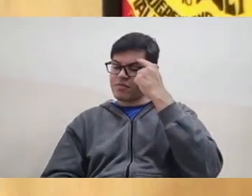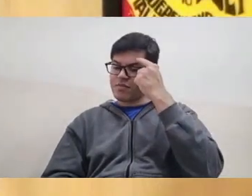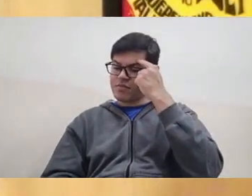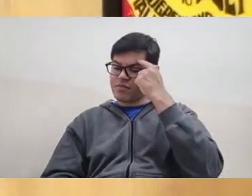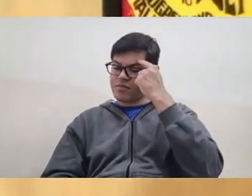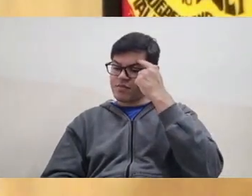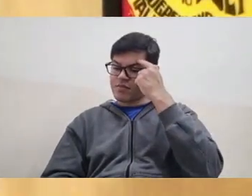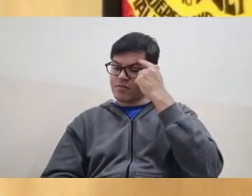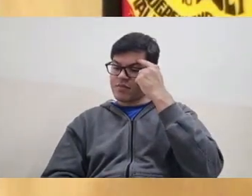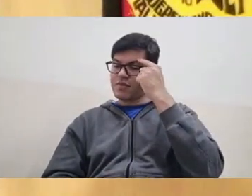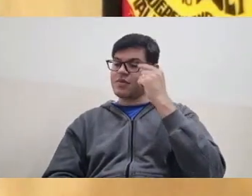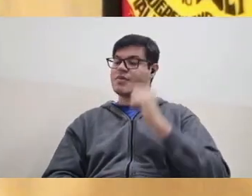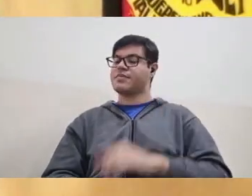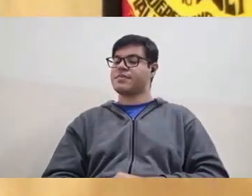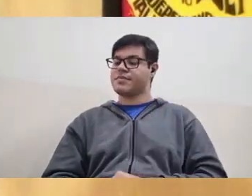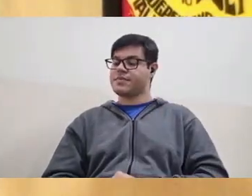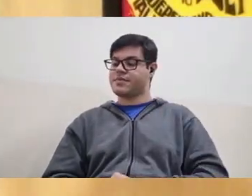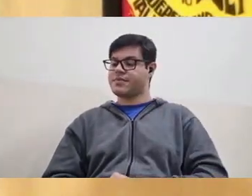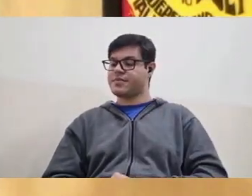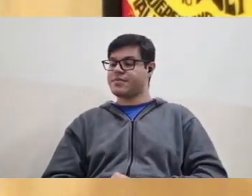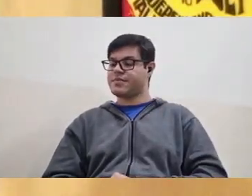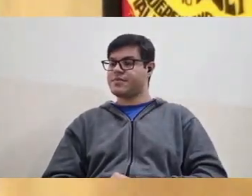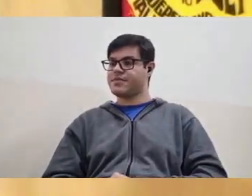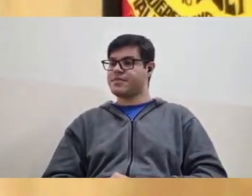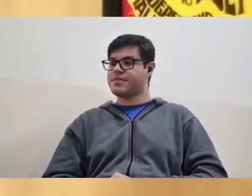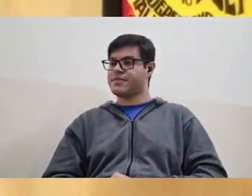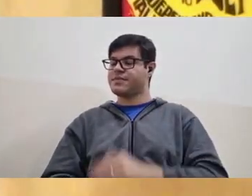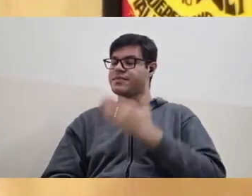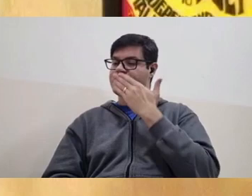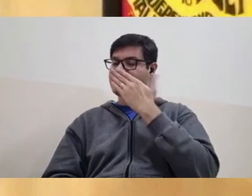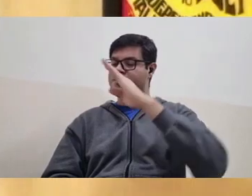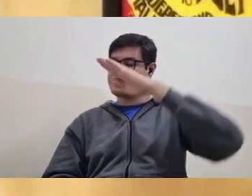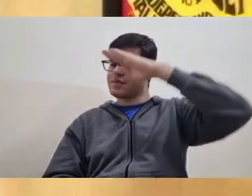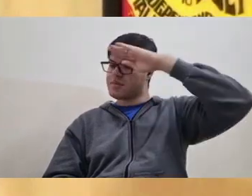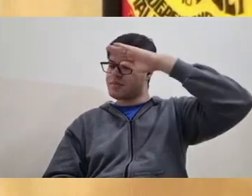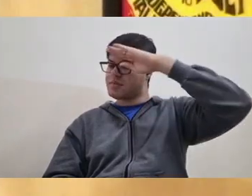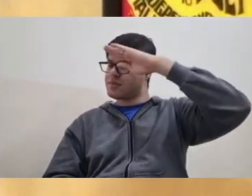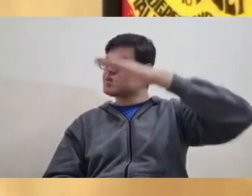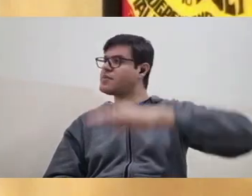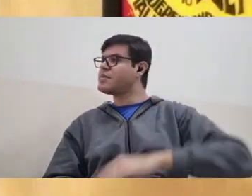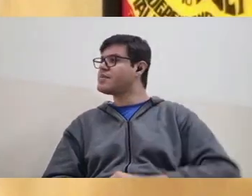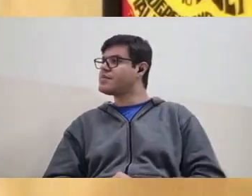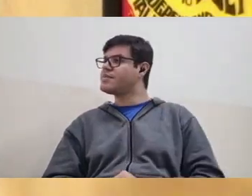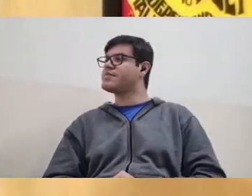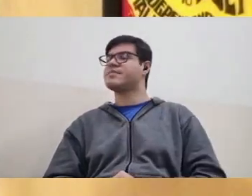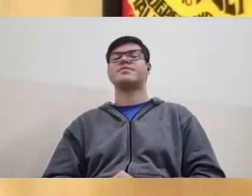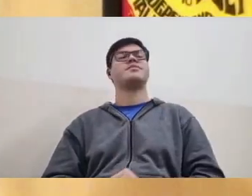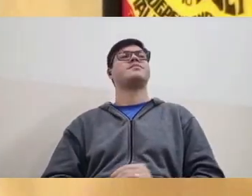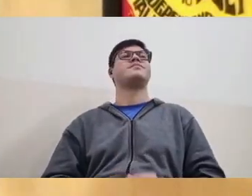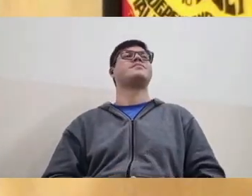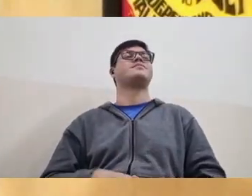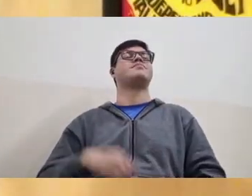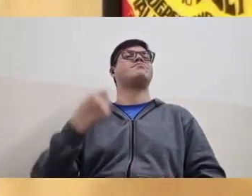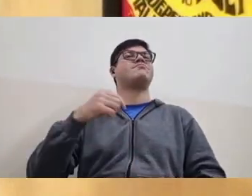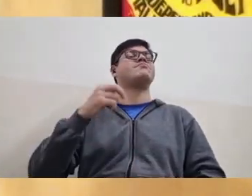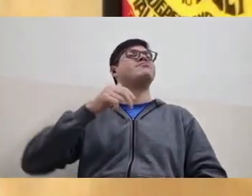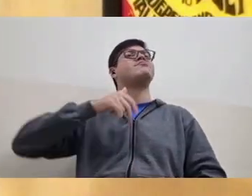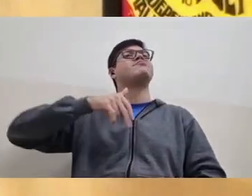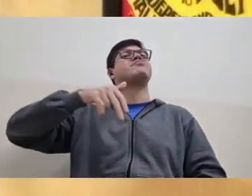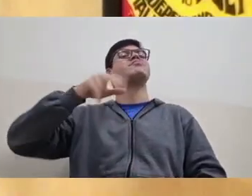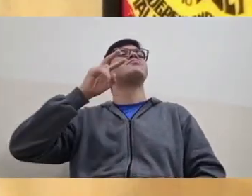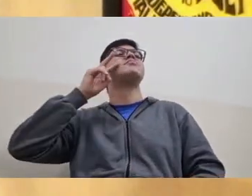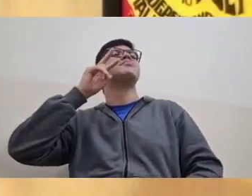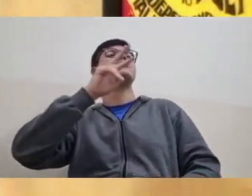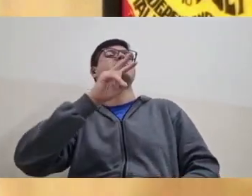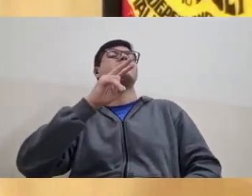Frente à casa do Capitão Odair. Eu acho que é o oiti que tem. É o oiti? É. Preciso passar lá para ver. É raro a gente ver o